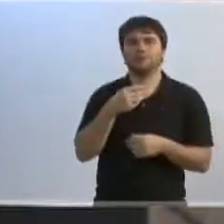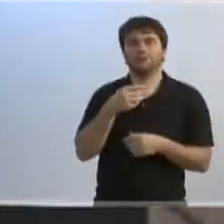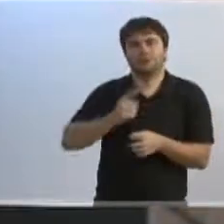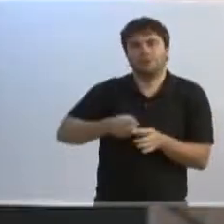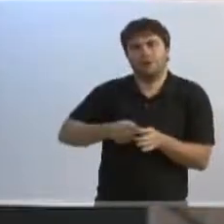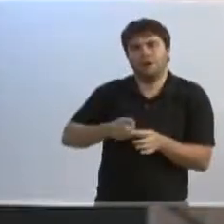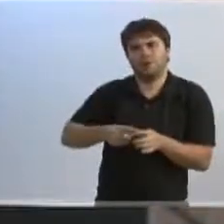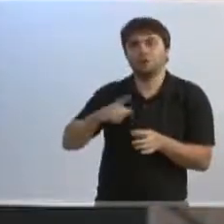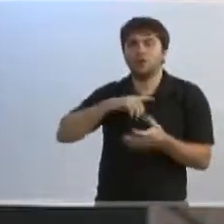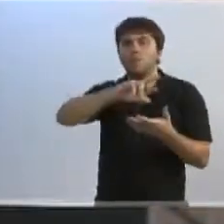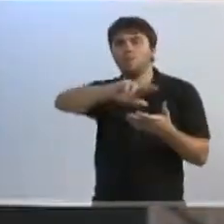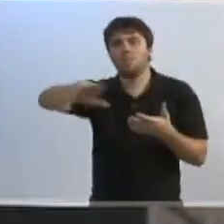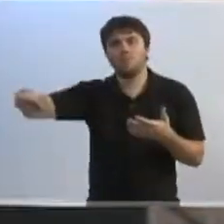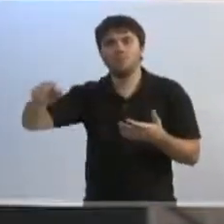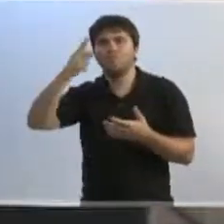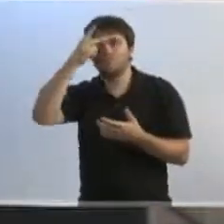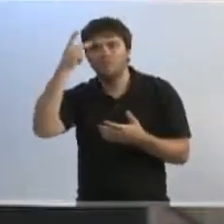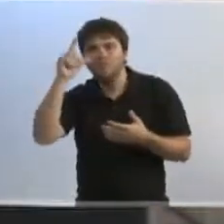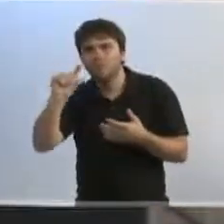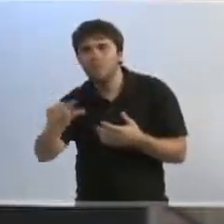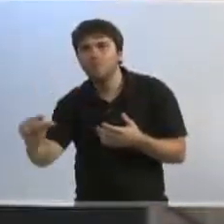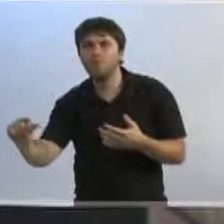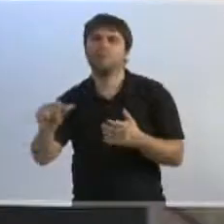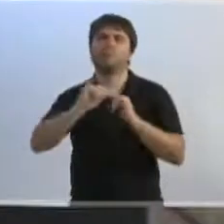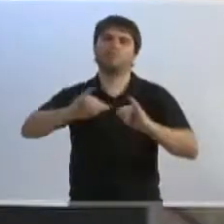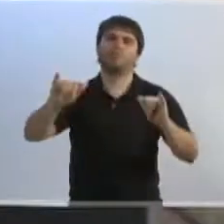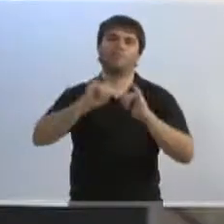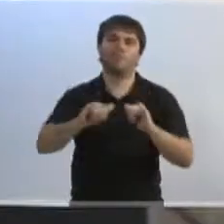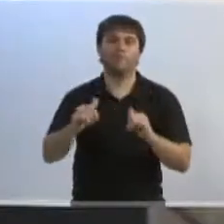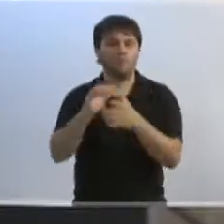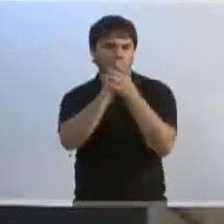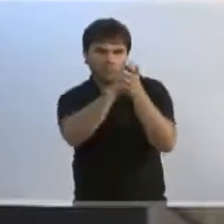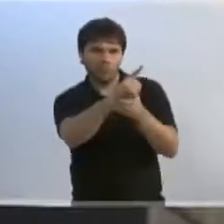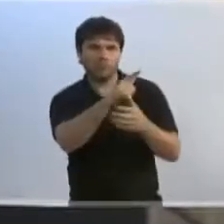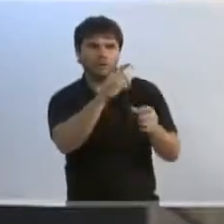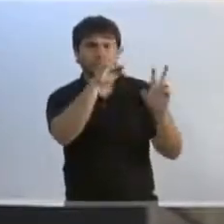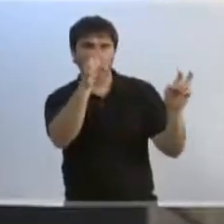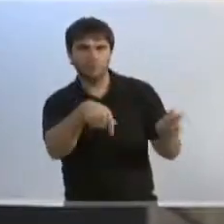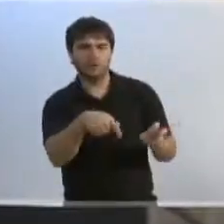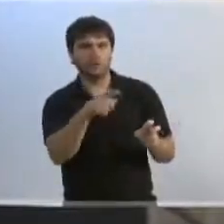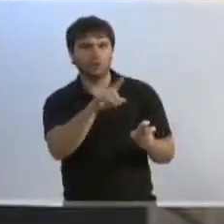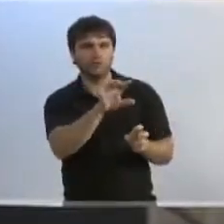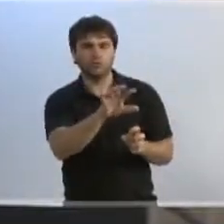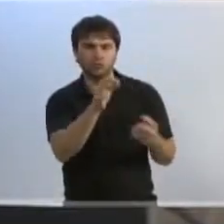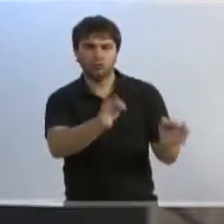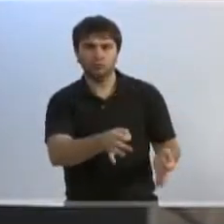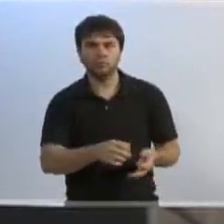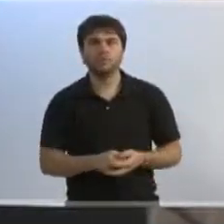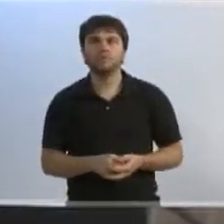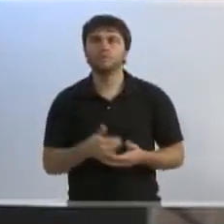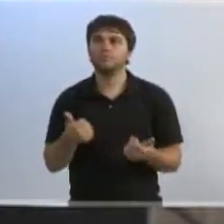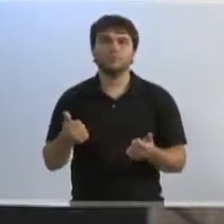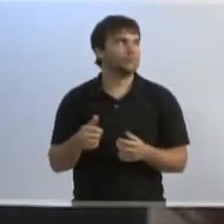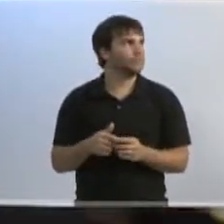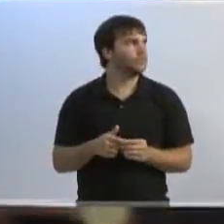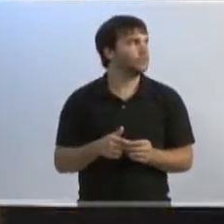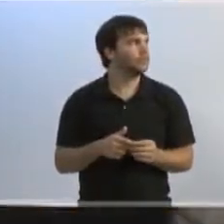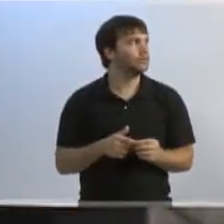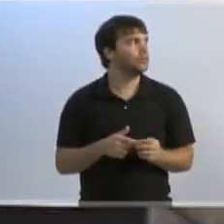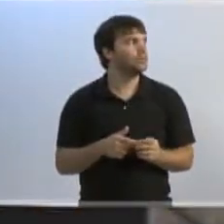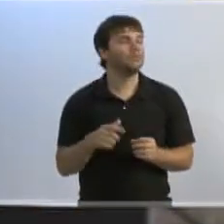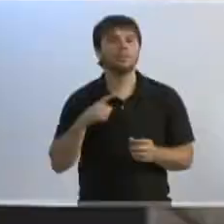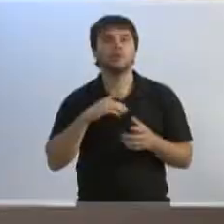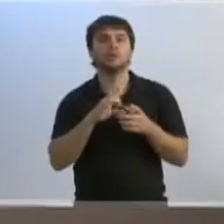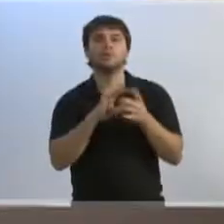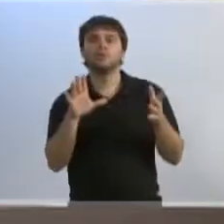infelizmente, poucas pessoas passam a informação. Parabéns por esse tema, é por aí mesmo. Obrigado, vereador. Concedo uma parte... Quanto tempo, Vossa